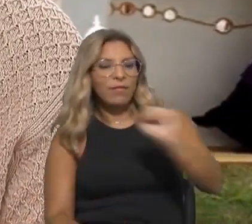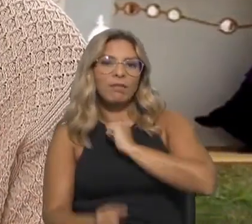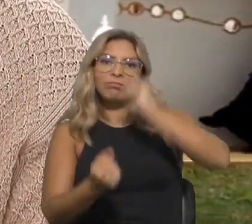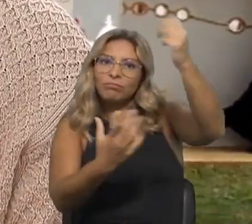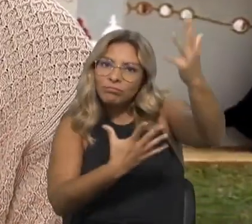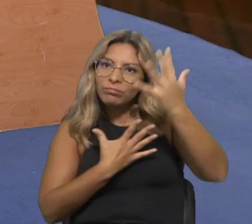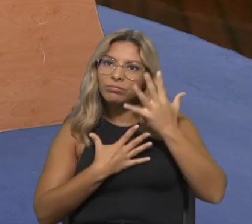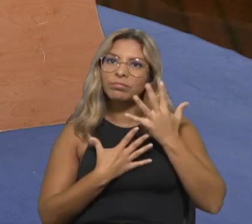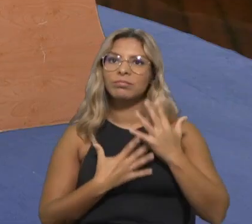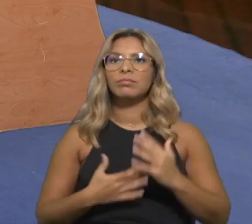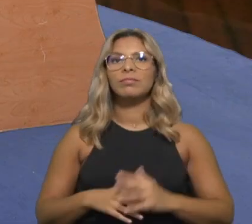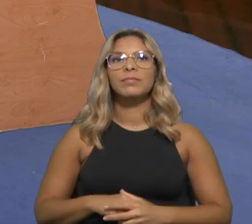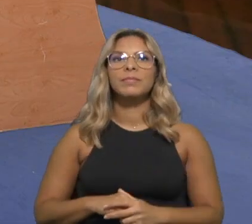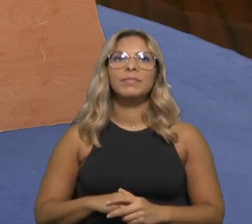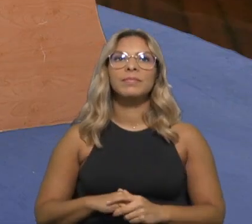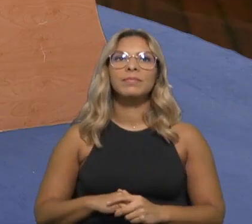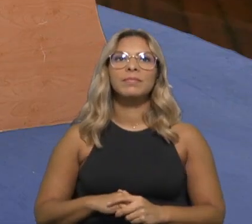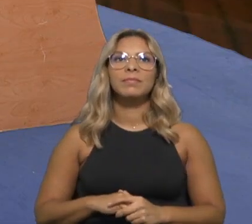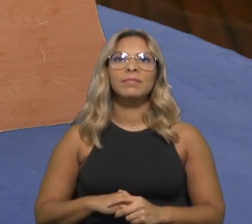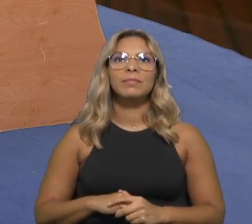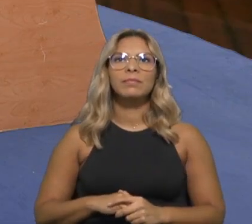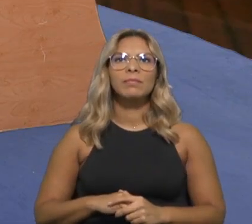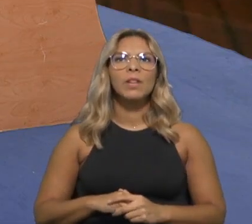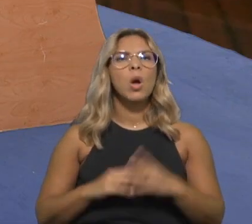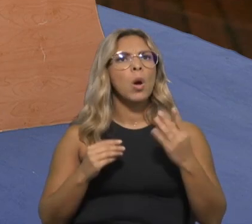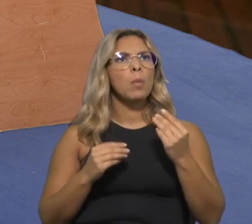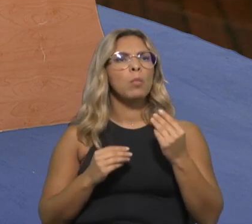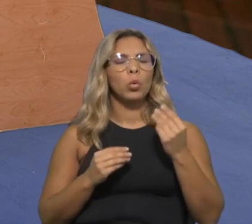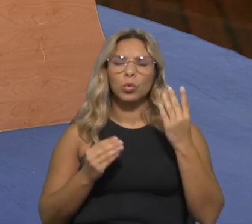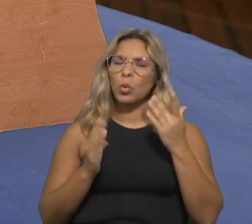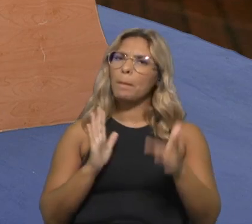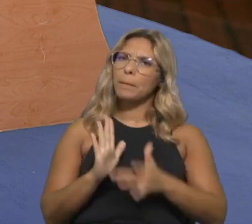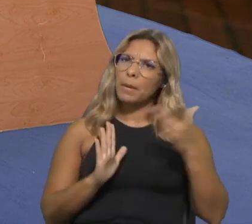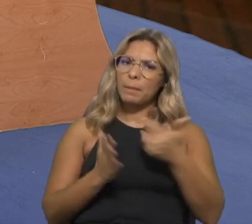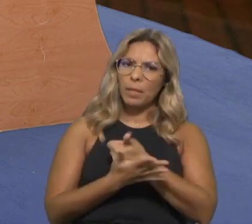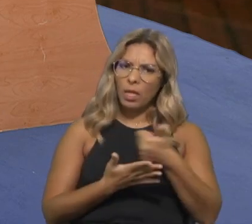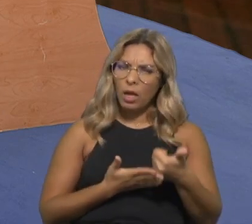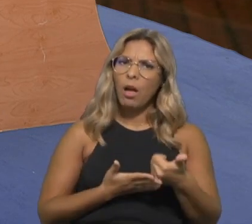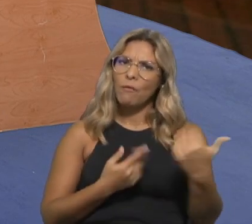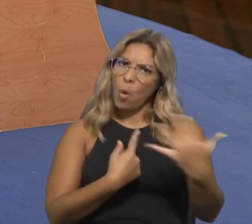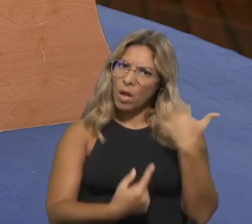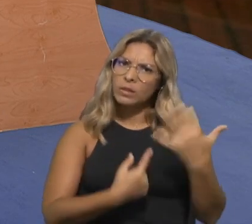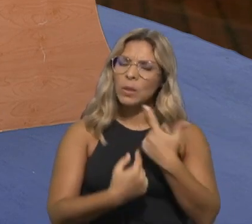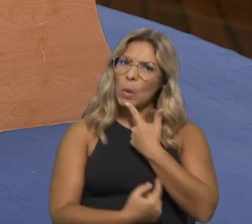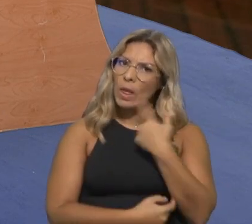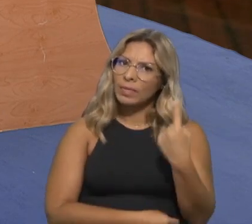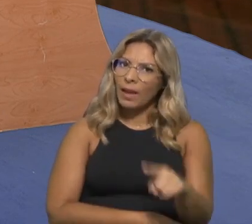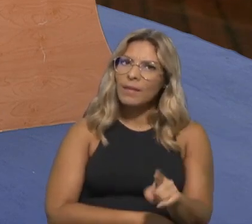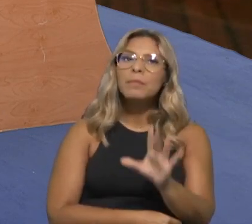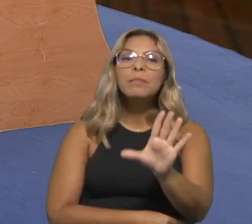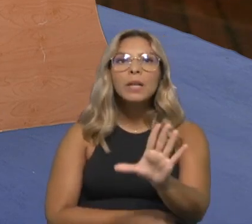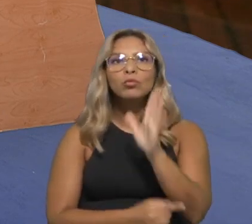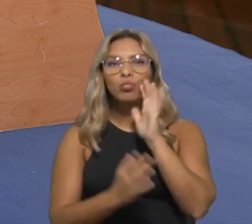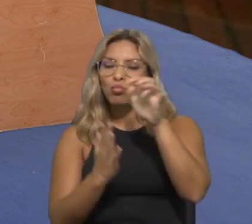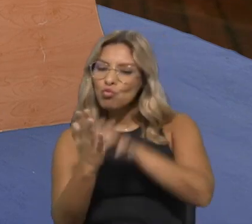isso tudo enfim com um preenchimento muito bíblico não é que que através daquilo que fala mas vejo aqui nos vários